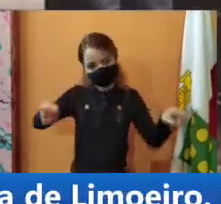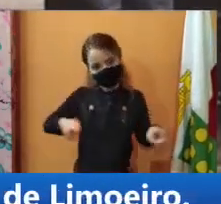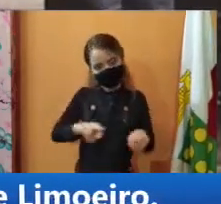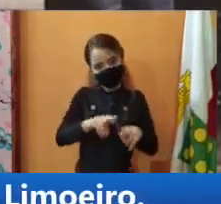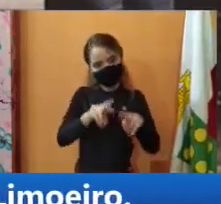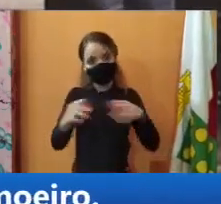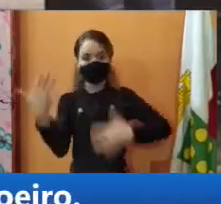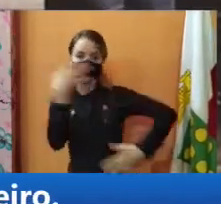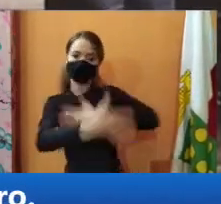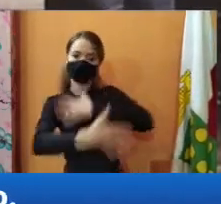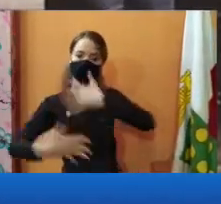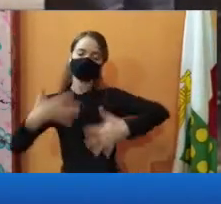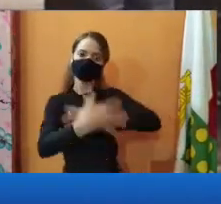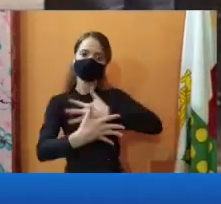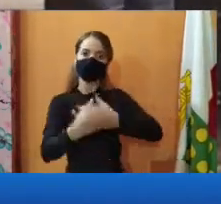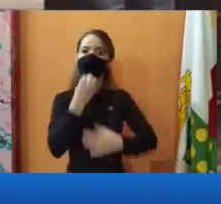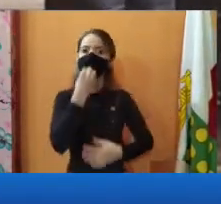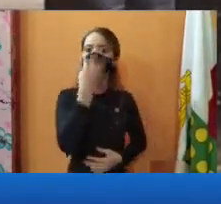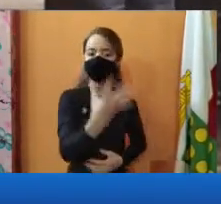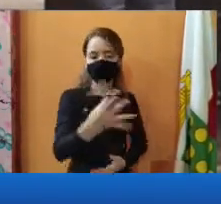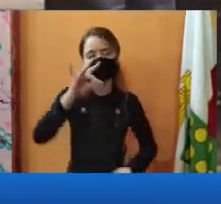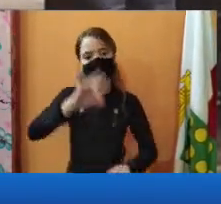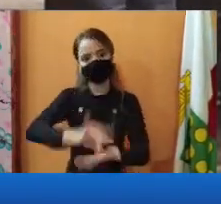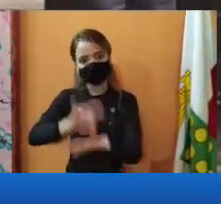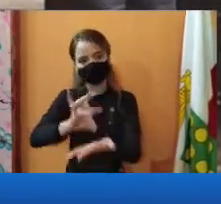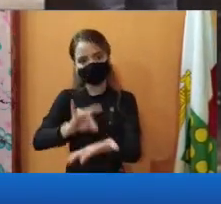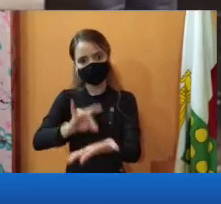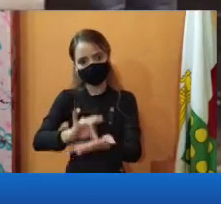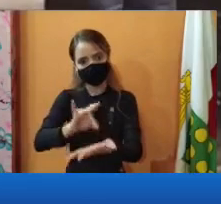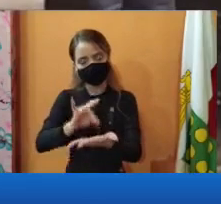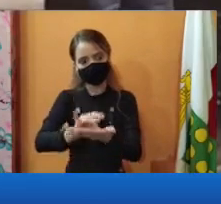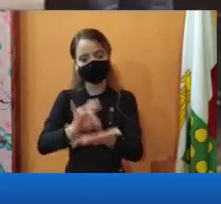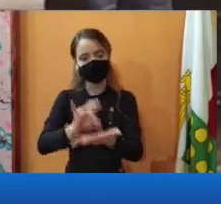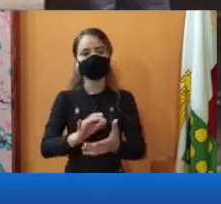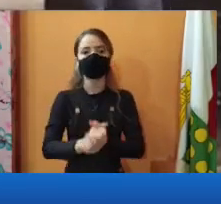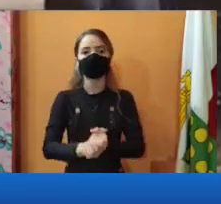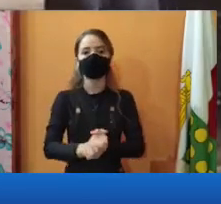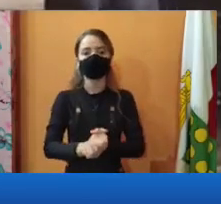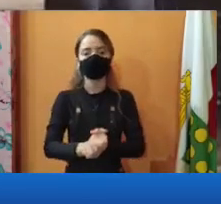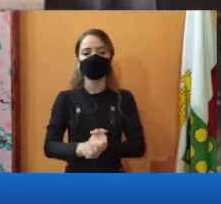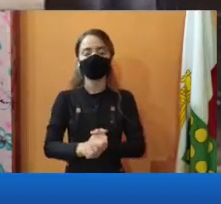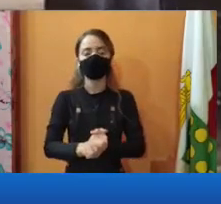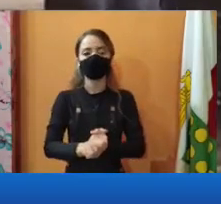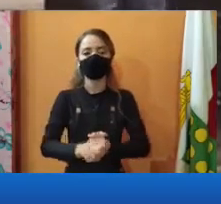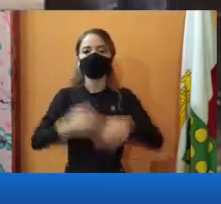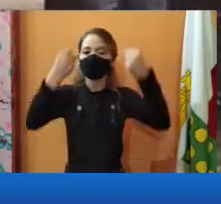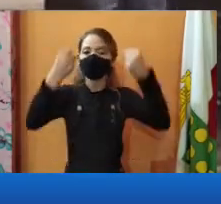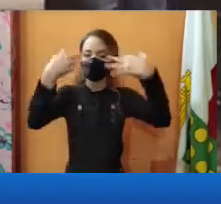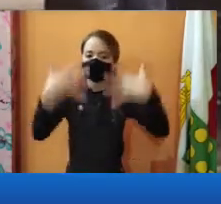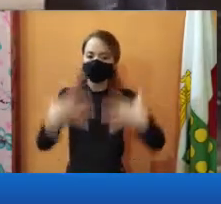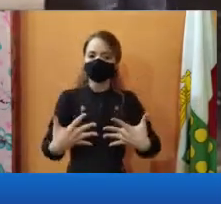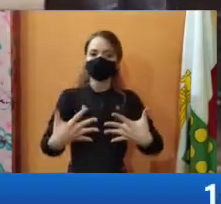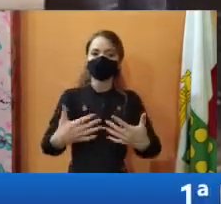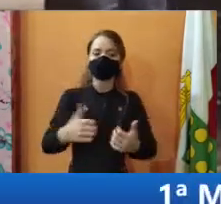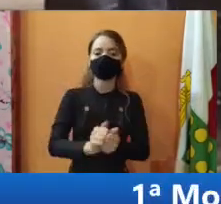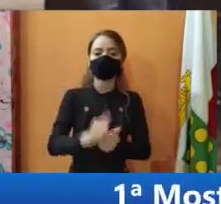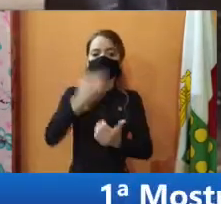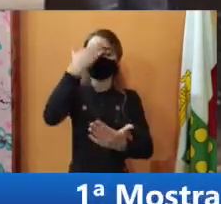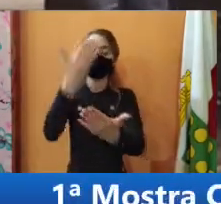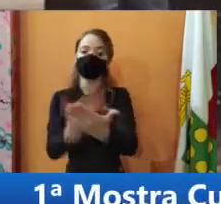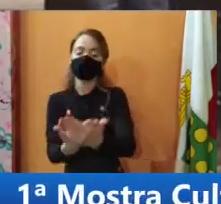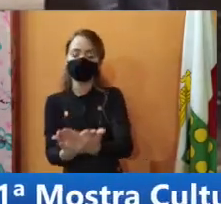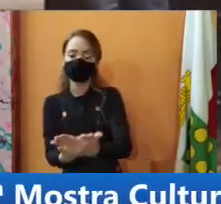participaram. Então, isso é muito bom. E, assim, eu quero pegar um gancho da fala de Dodinha, que ela disse que acreditava nos